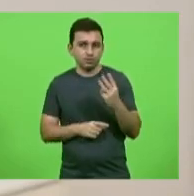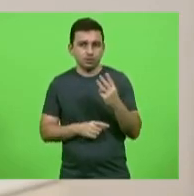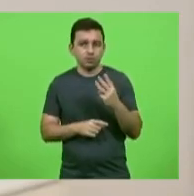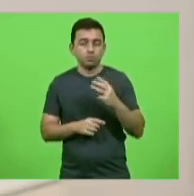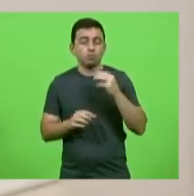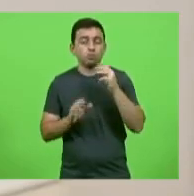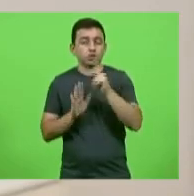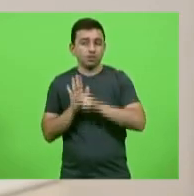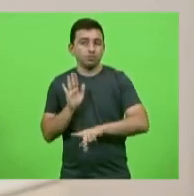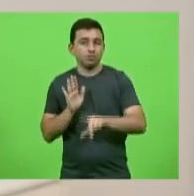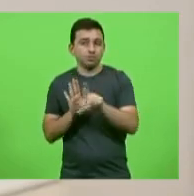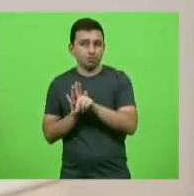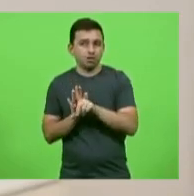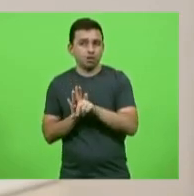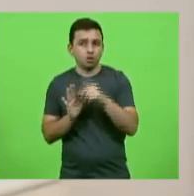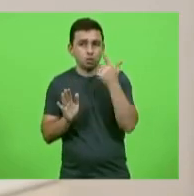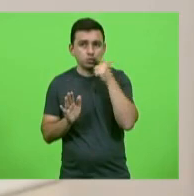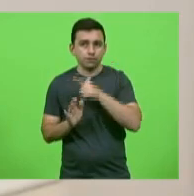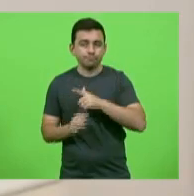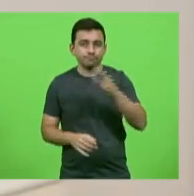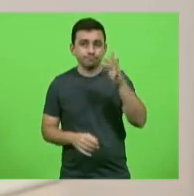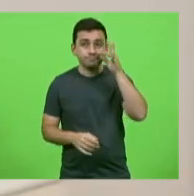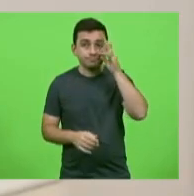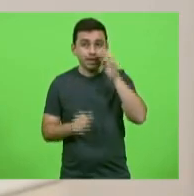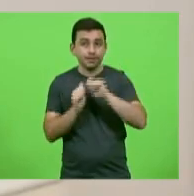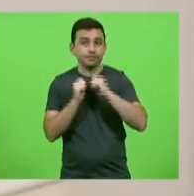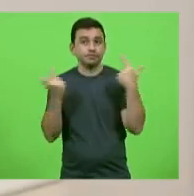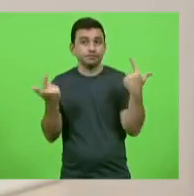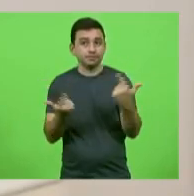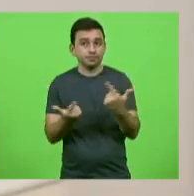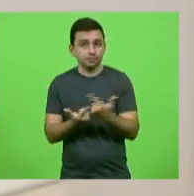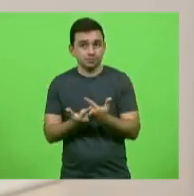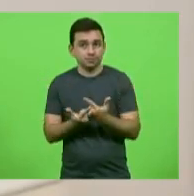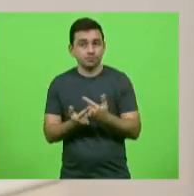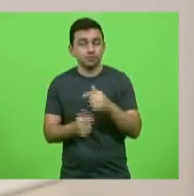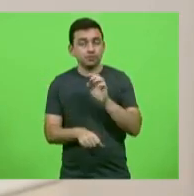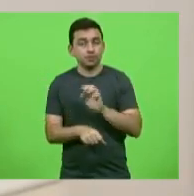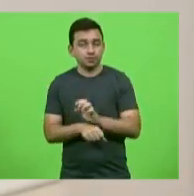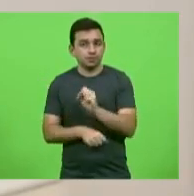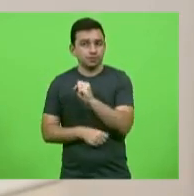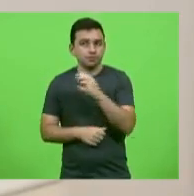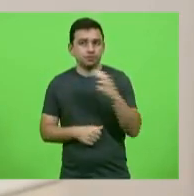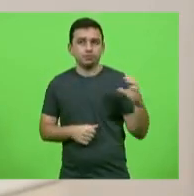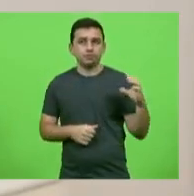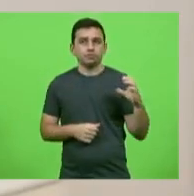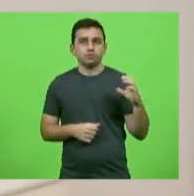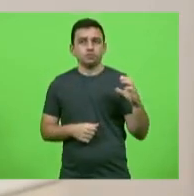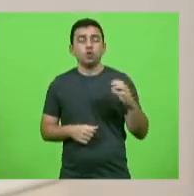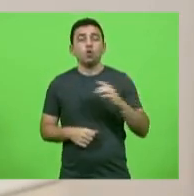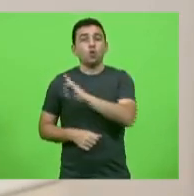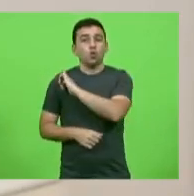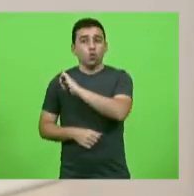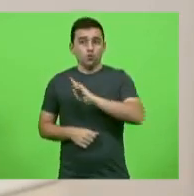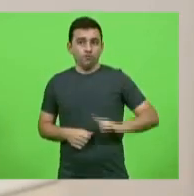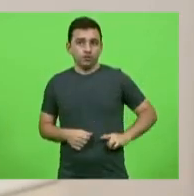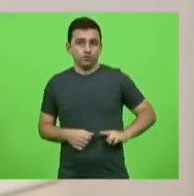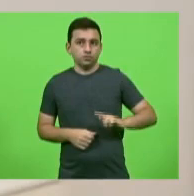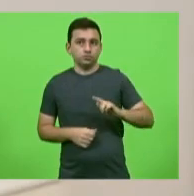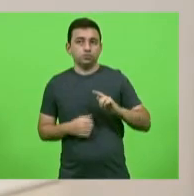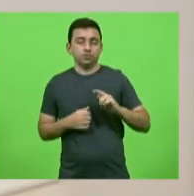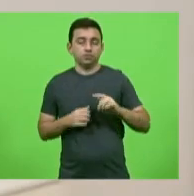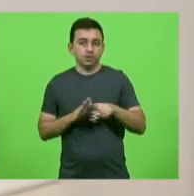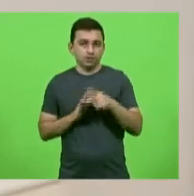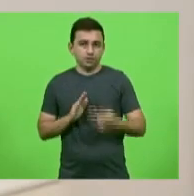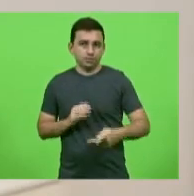foi submetido à apreciação pela Assembleia Legislativa de Santa Catarina, sendo que o governador do Estado,